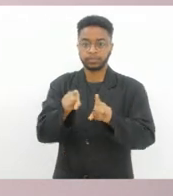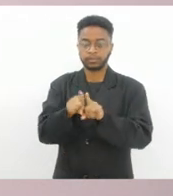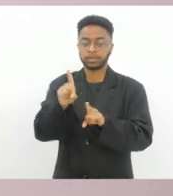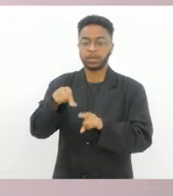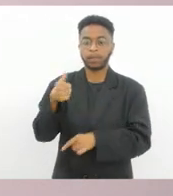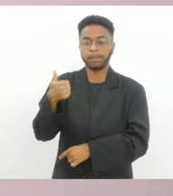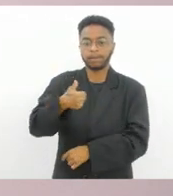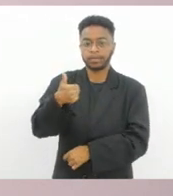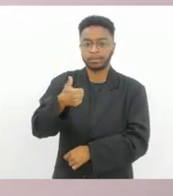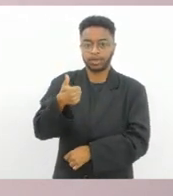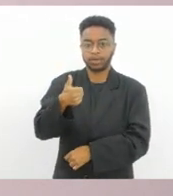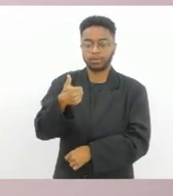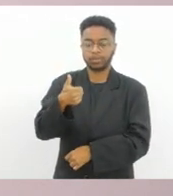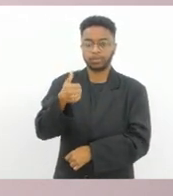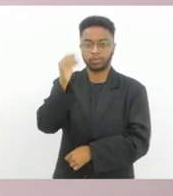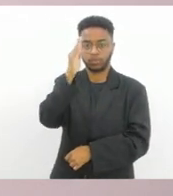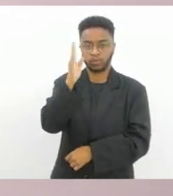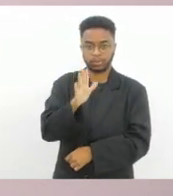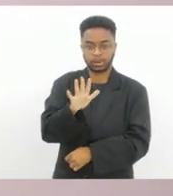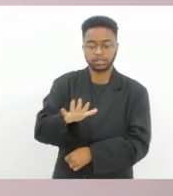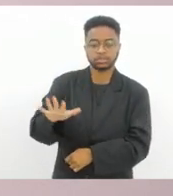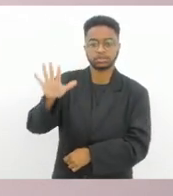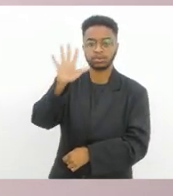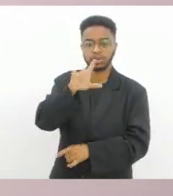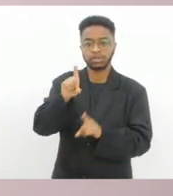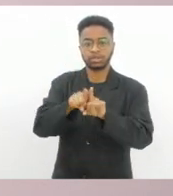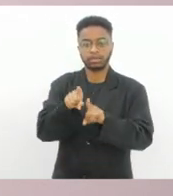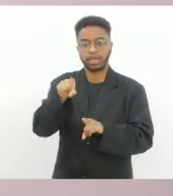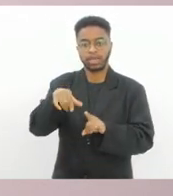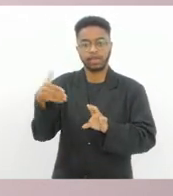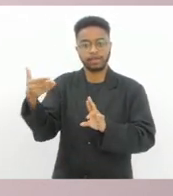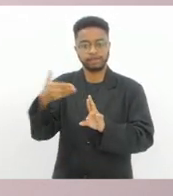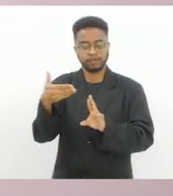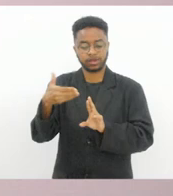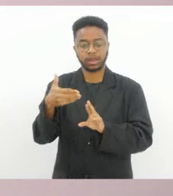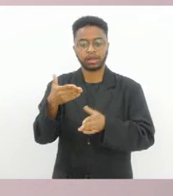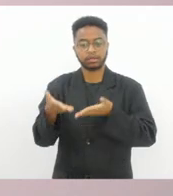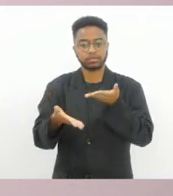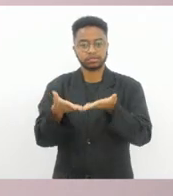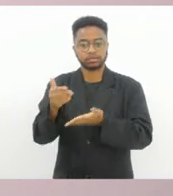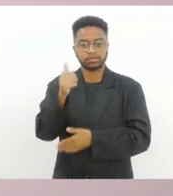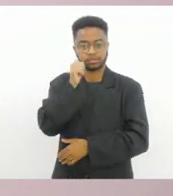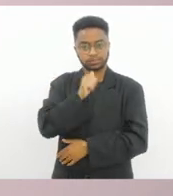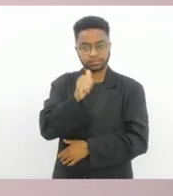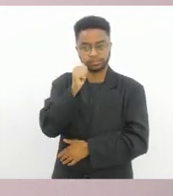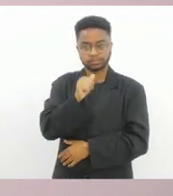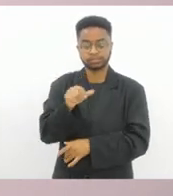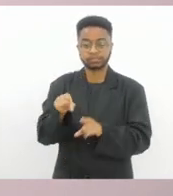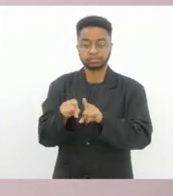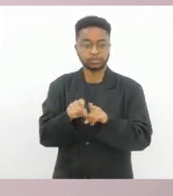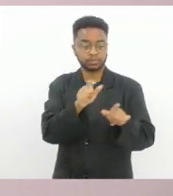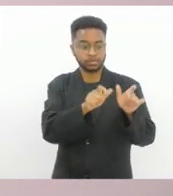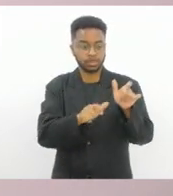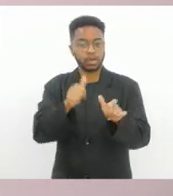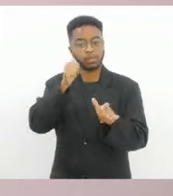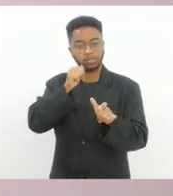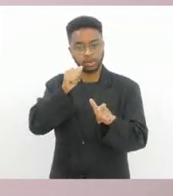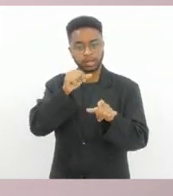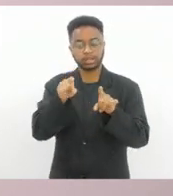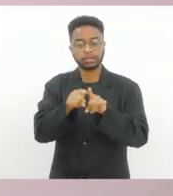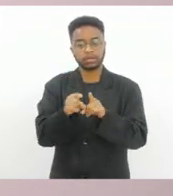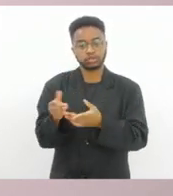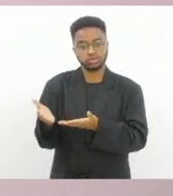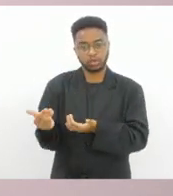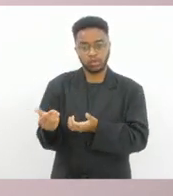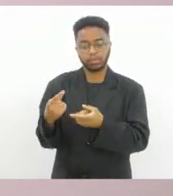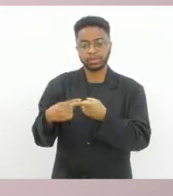primeiros, inclusive, do Brasil, e que é referência no atendimento às mulheres, e aí mulheres e meninas. Né? Assim, o CIAM Marcia Lira